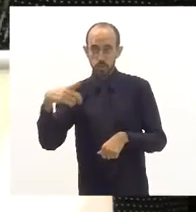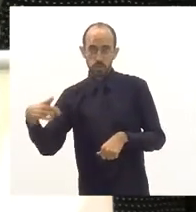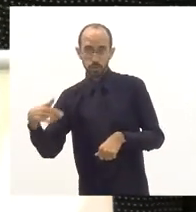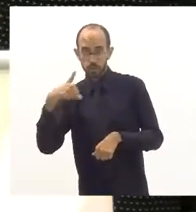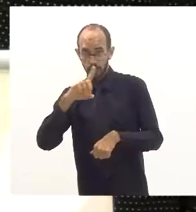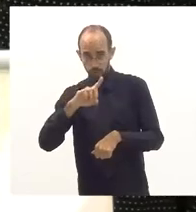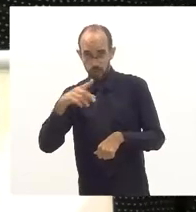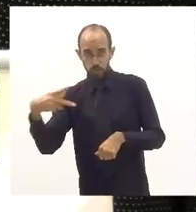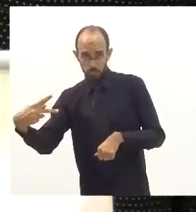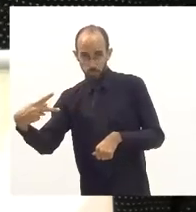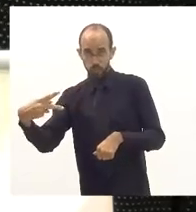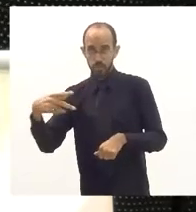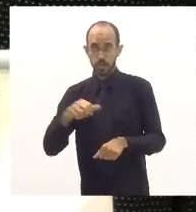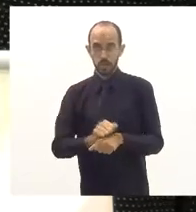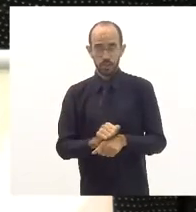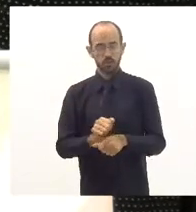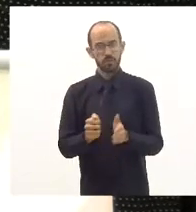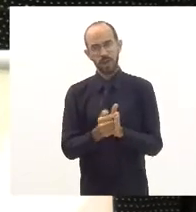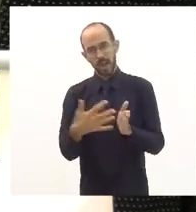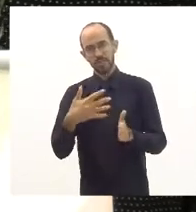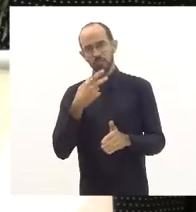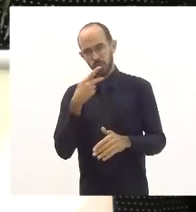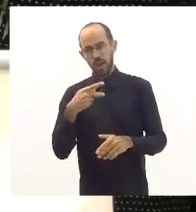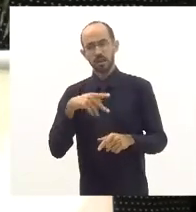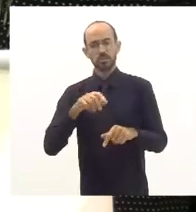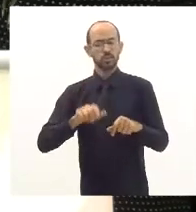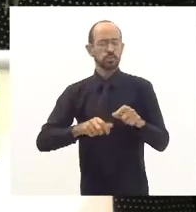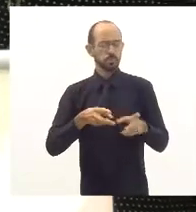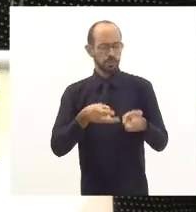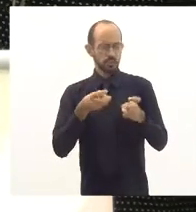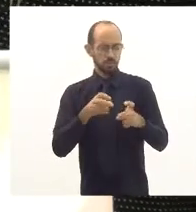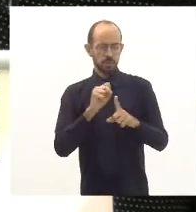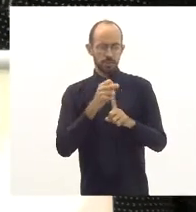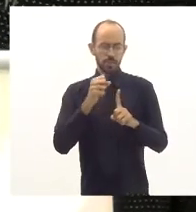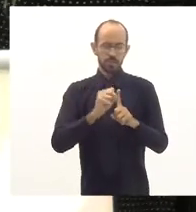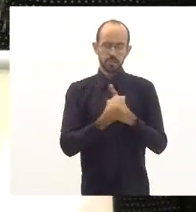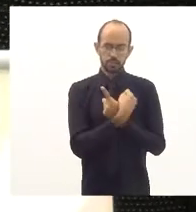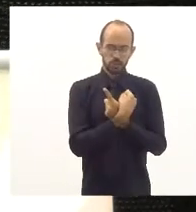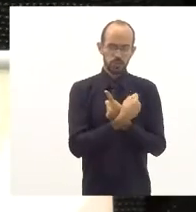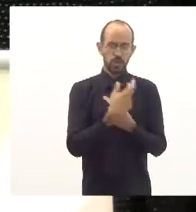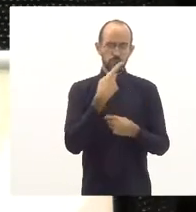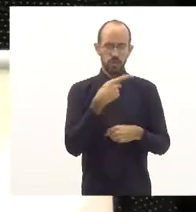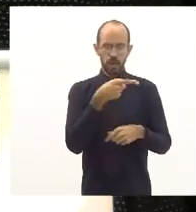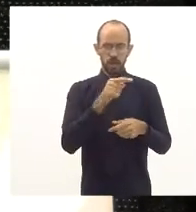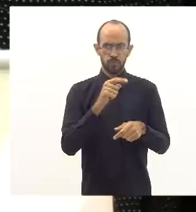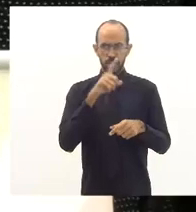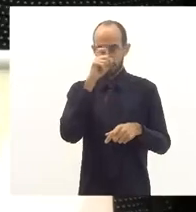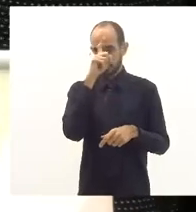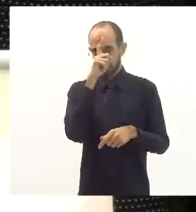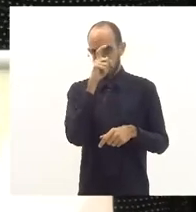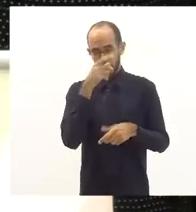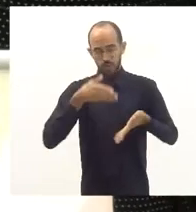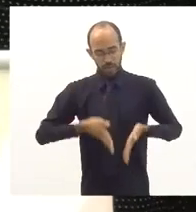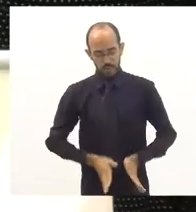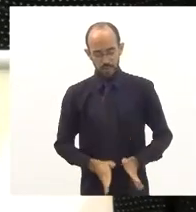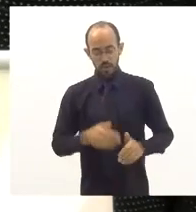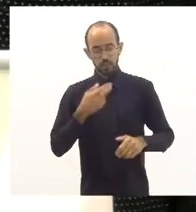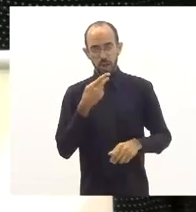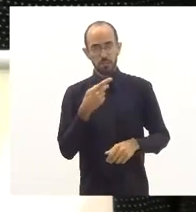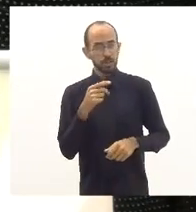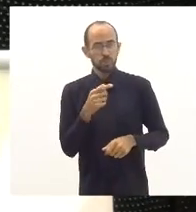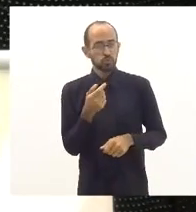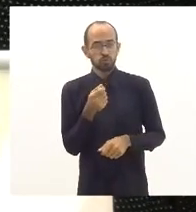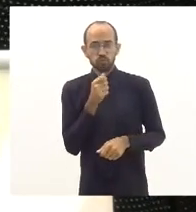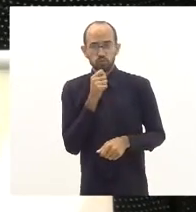Muitas falam, a gente escuta através das assistentes sociais, elas estão na maternidade, o neném vai nascer, elas falam, ah, mas eu não tenho dinheiro